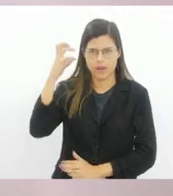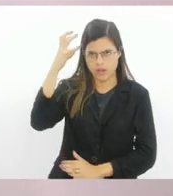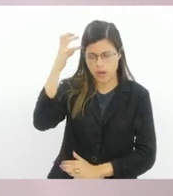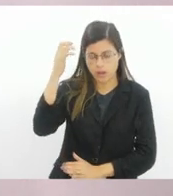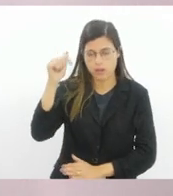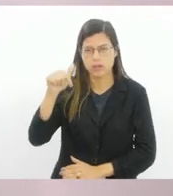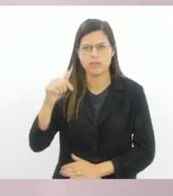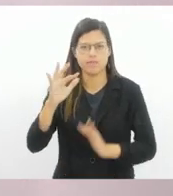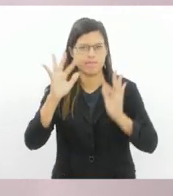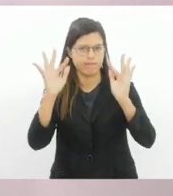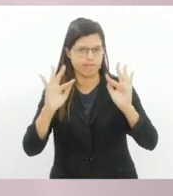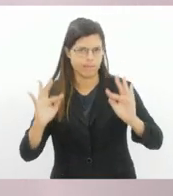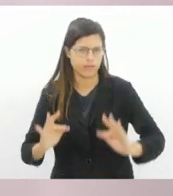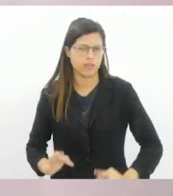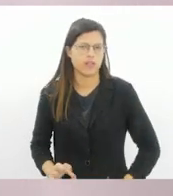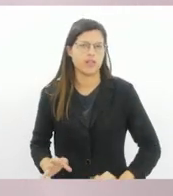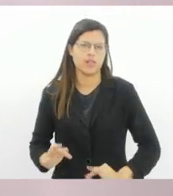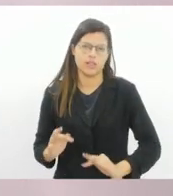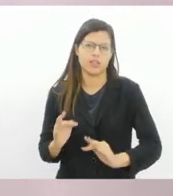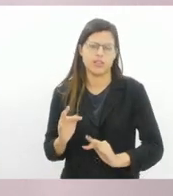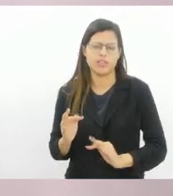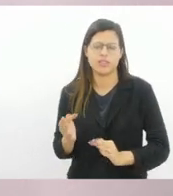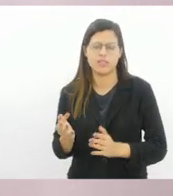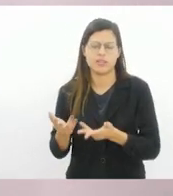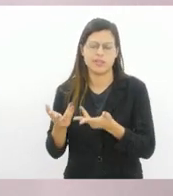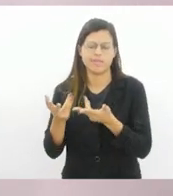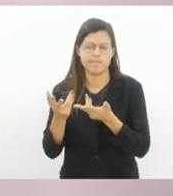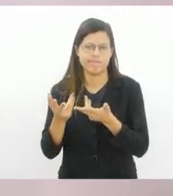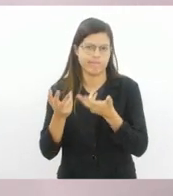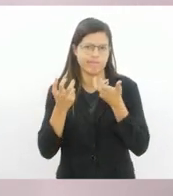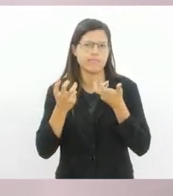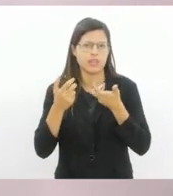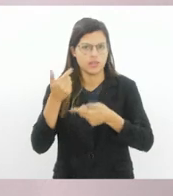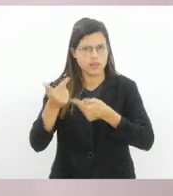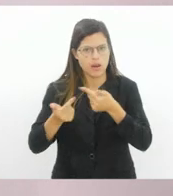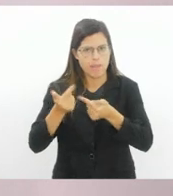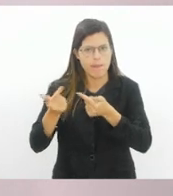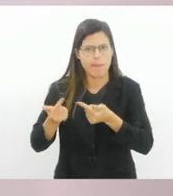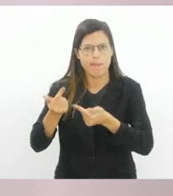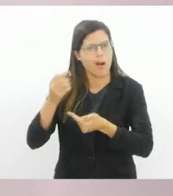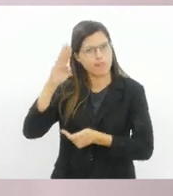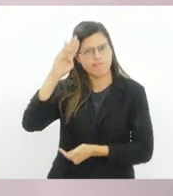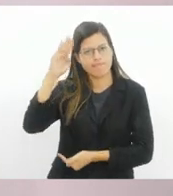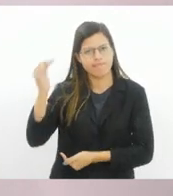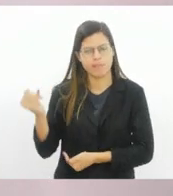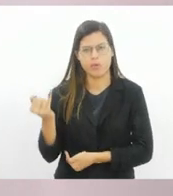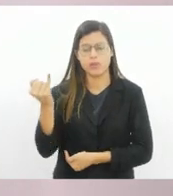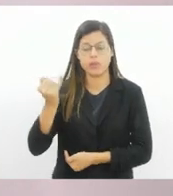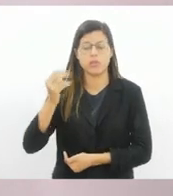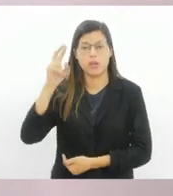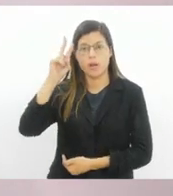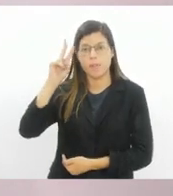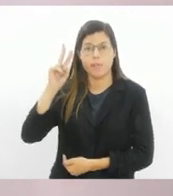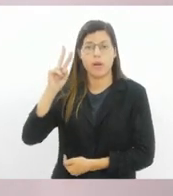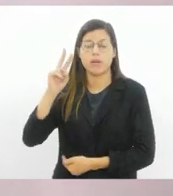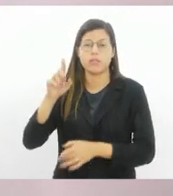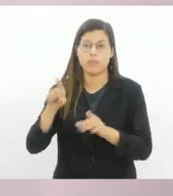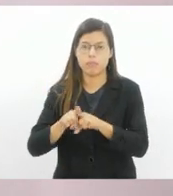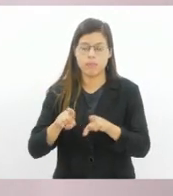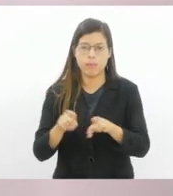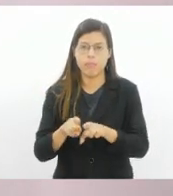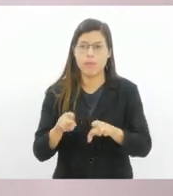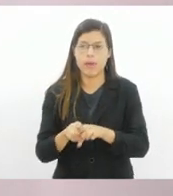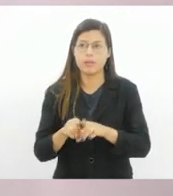vê-la no Ministério da Saúde fazendo um trabalho tão fundamental. Mas lembrar também que não temos dúvidas com